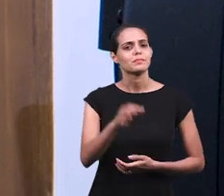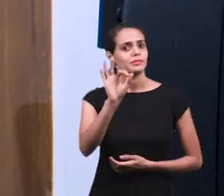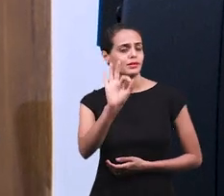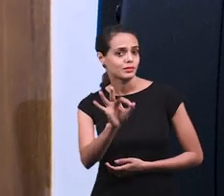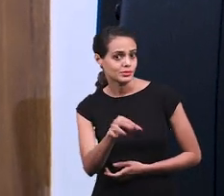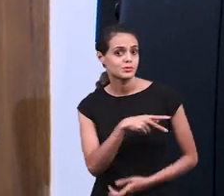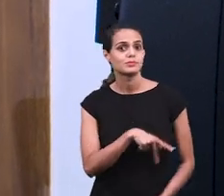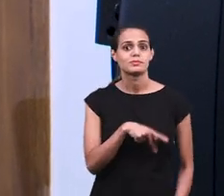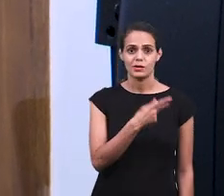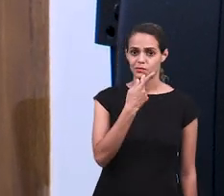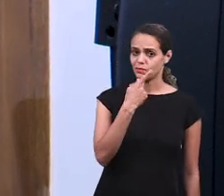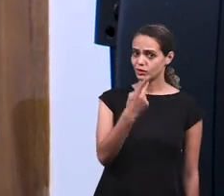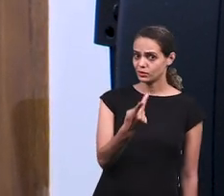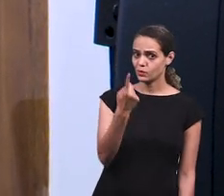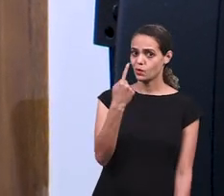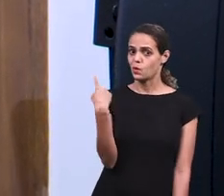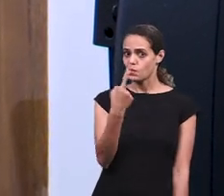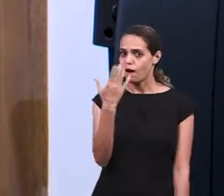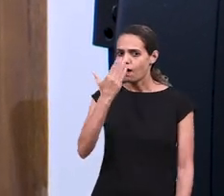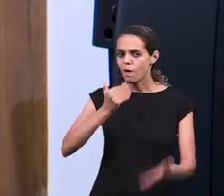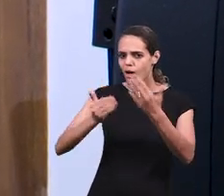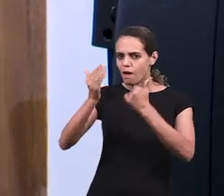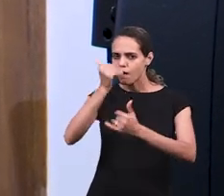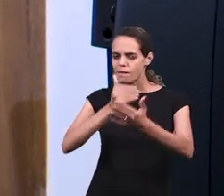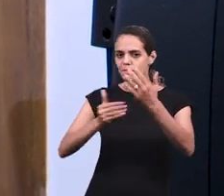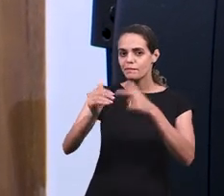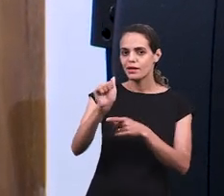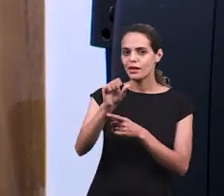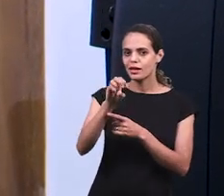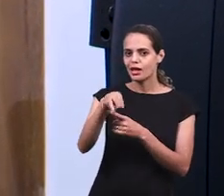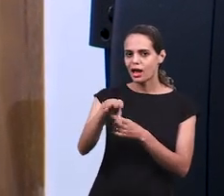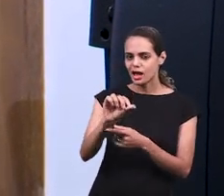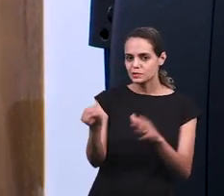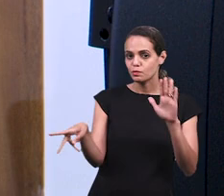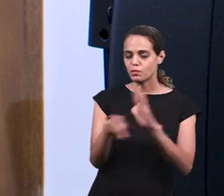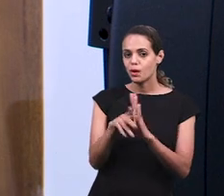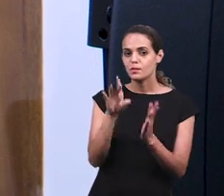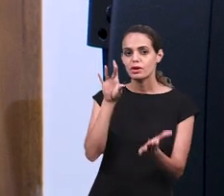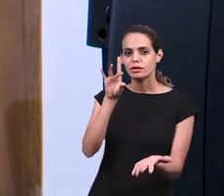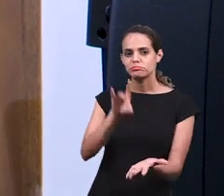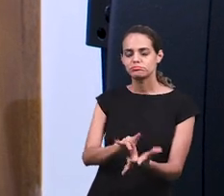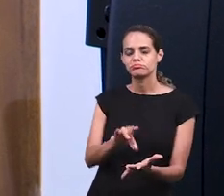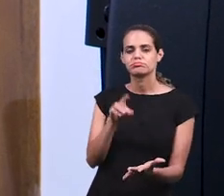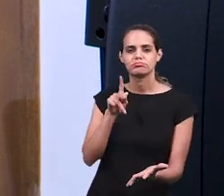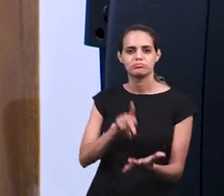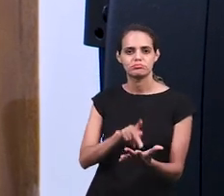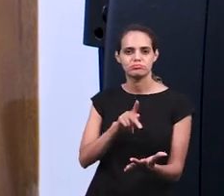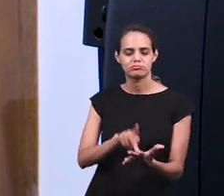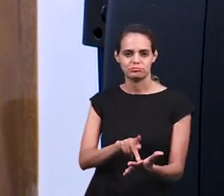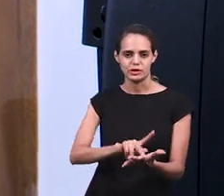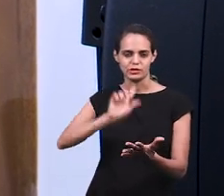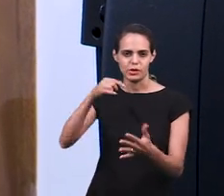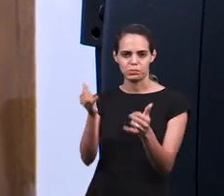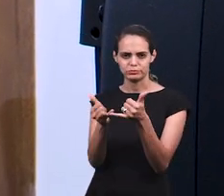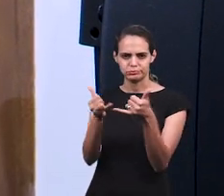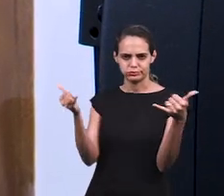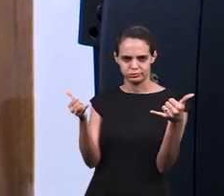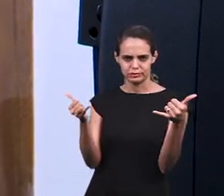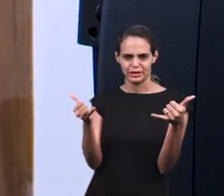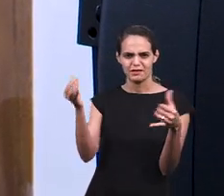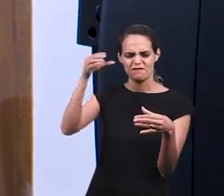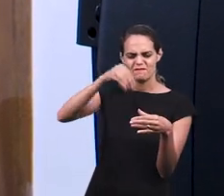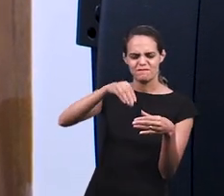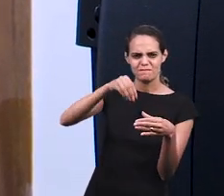recomenda exatamente isso, nós nos alimentarmos do asmo da sinceridade, né? O pão asmo da